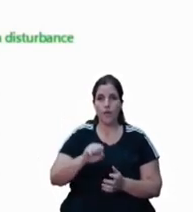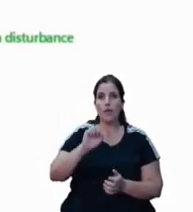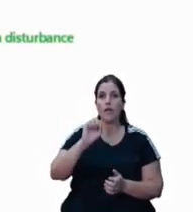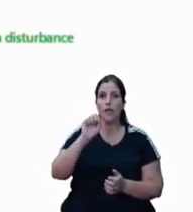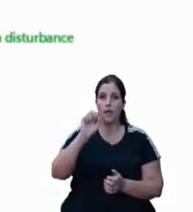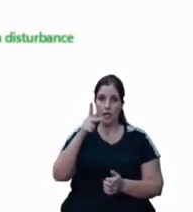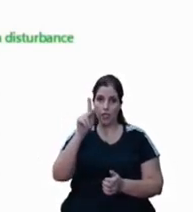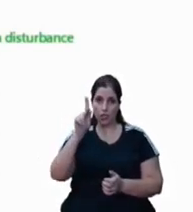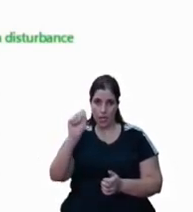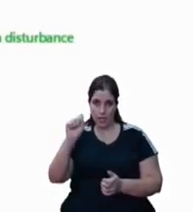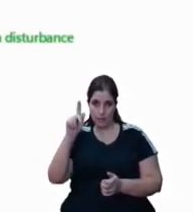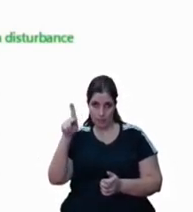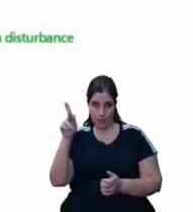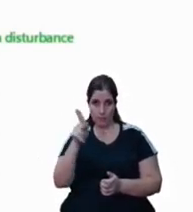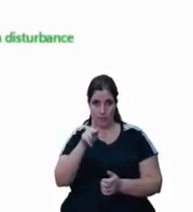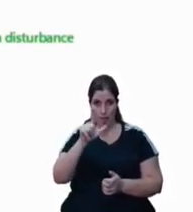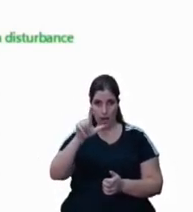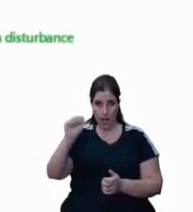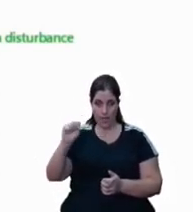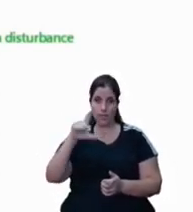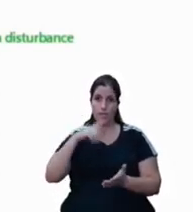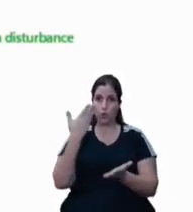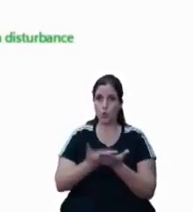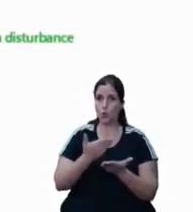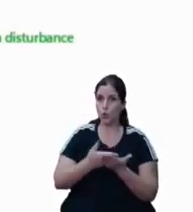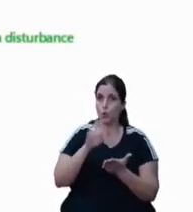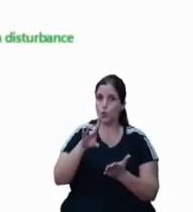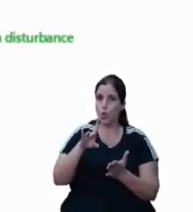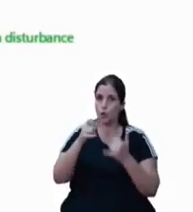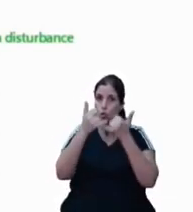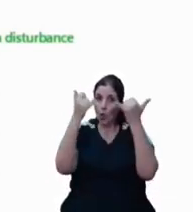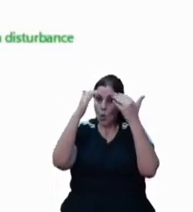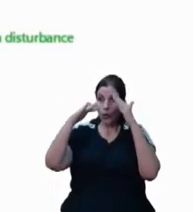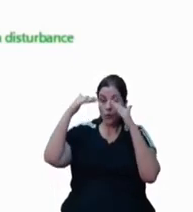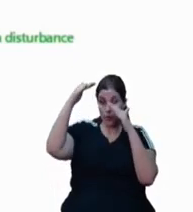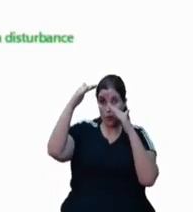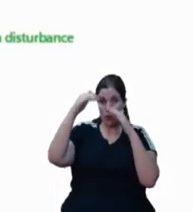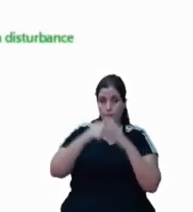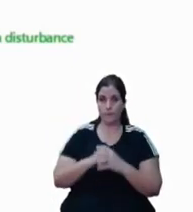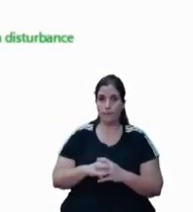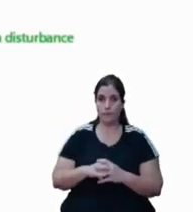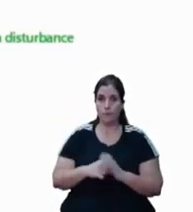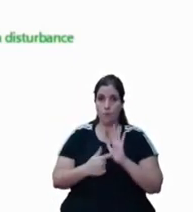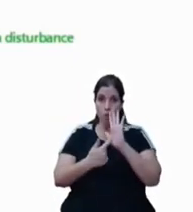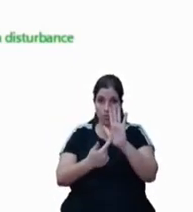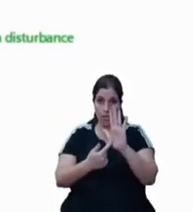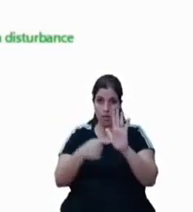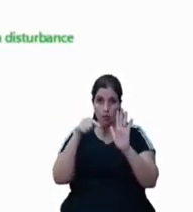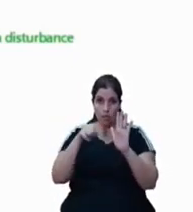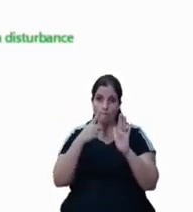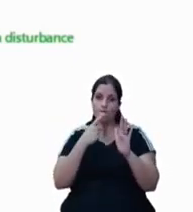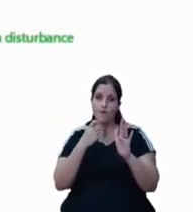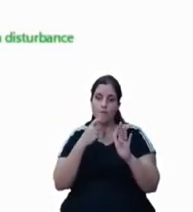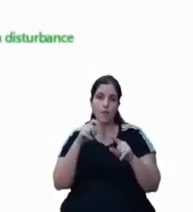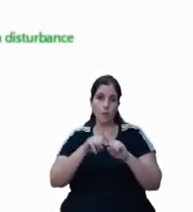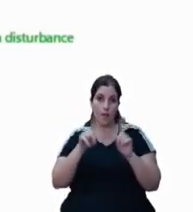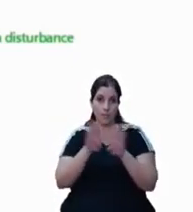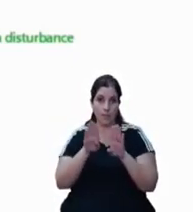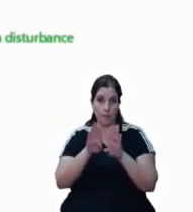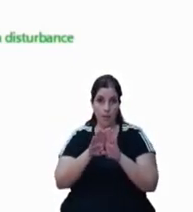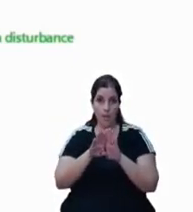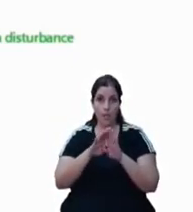HSP-EPIL-LS, há também distúrbios não apenas nos neurônios motores superiores, mostrados aqui em vermelho, mas também nos